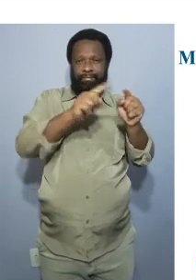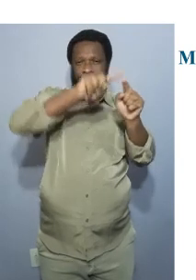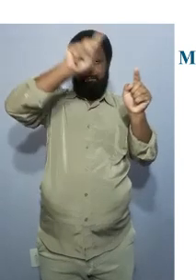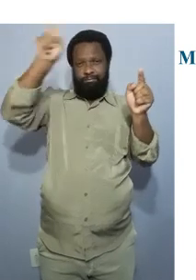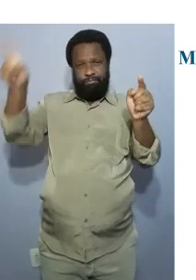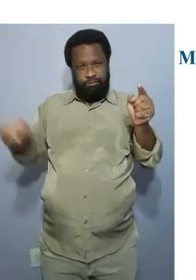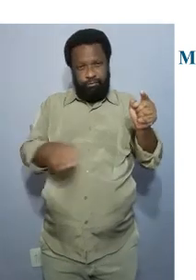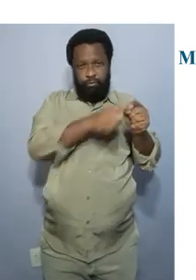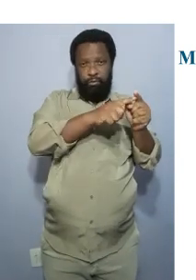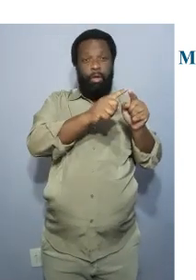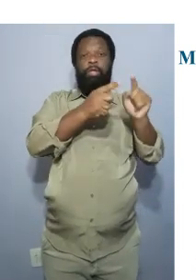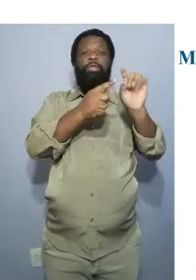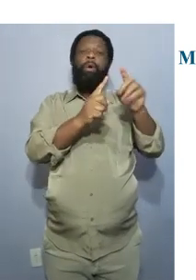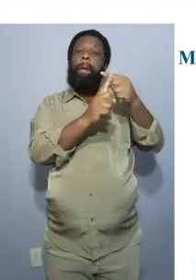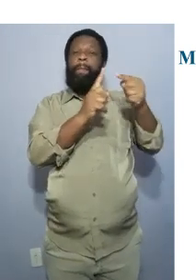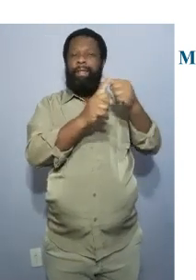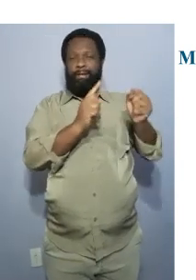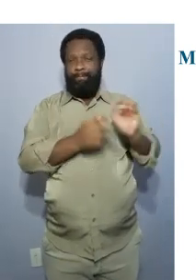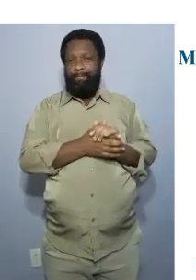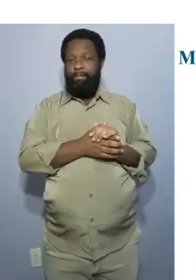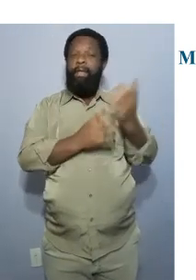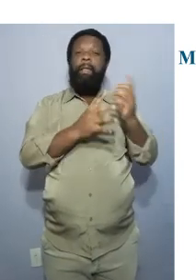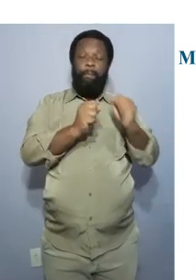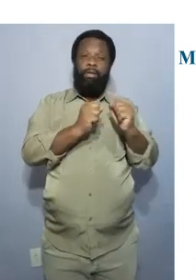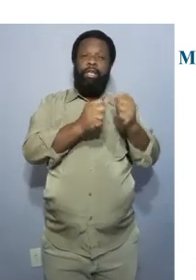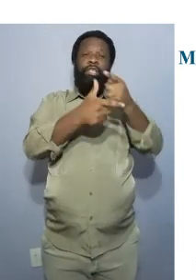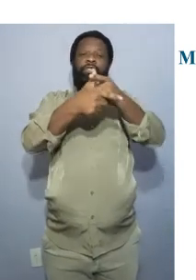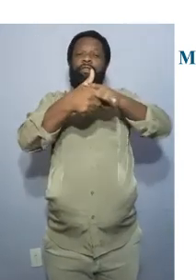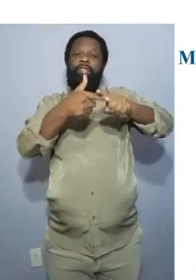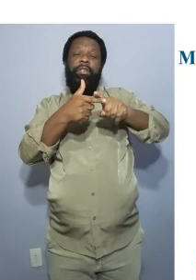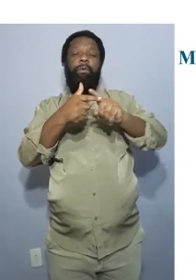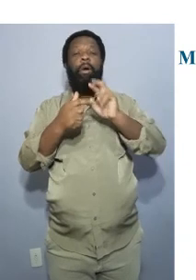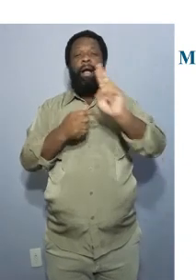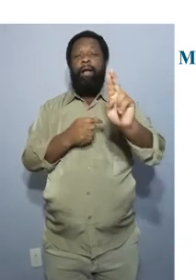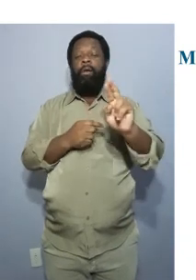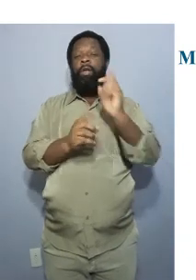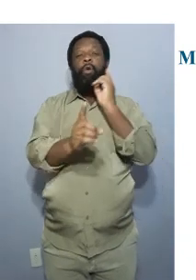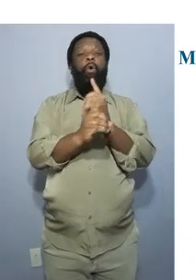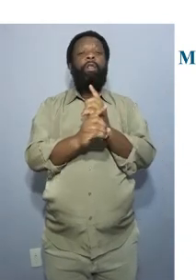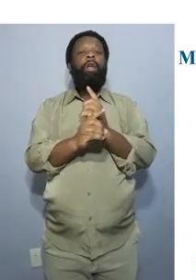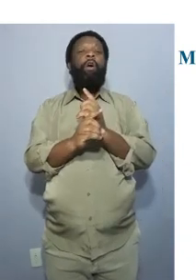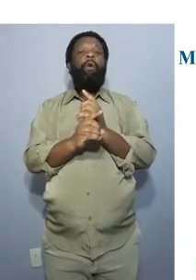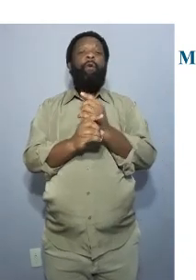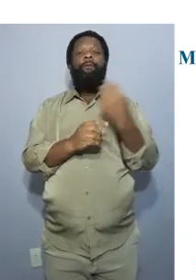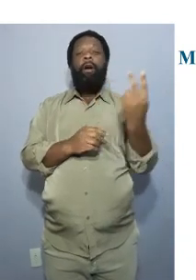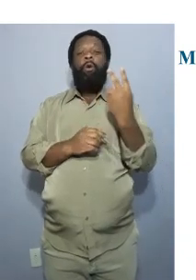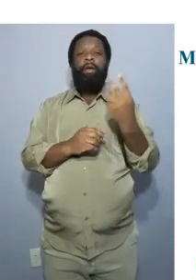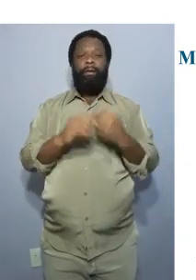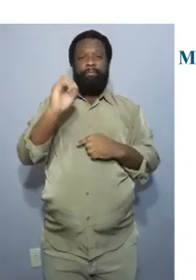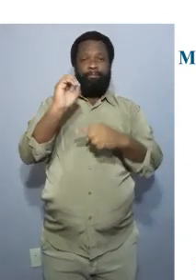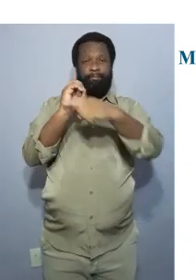ser toda, não tem problema. Mas nesse caso foi só um trecho, dividido por esse raio. E a gente vai encontrar esse valor de